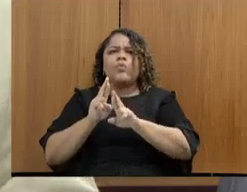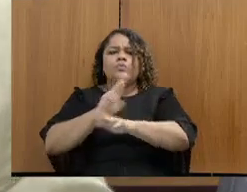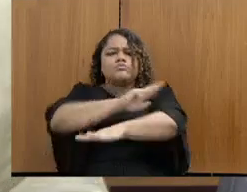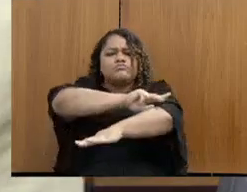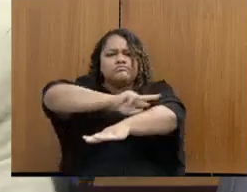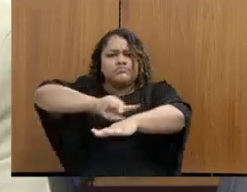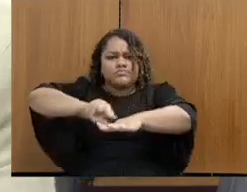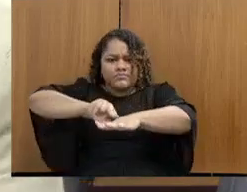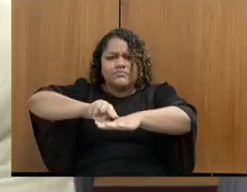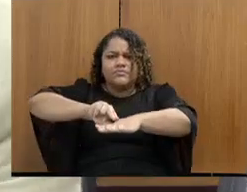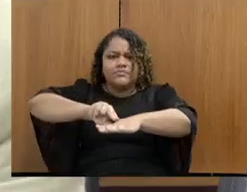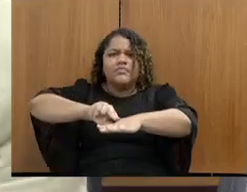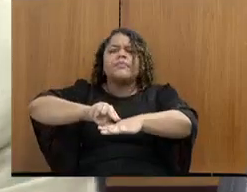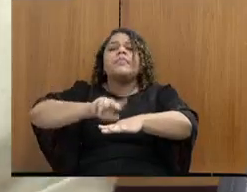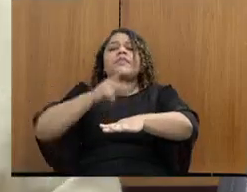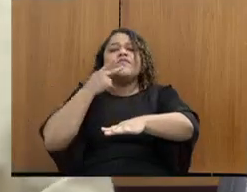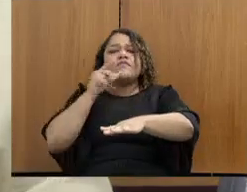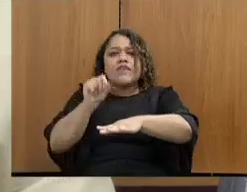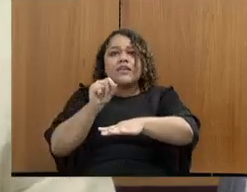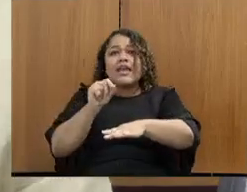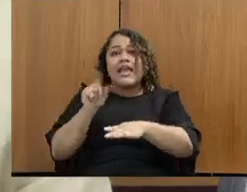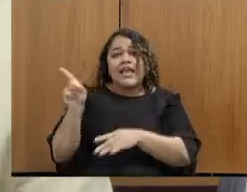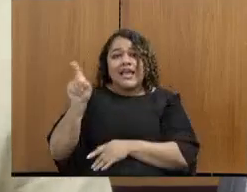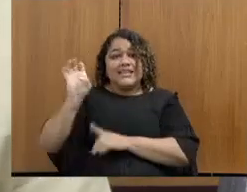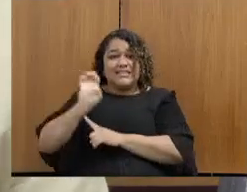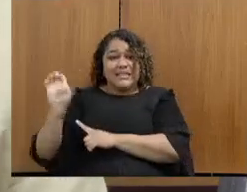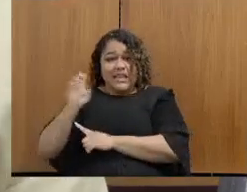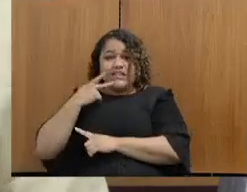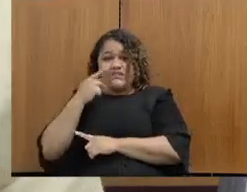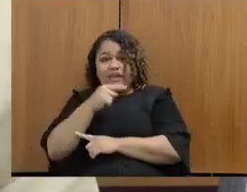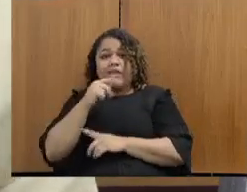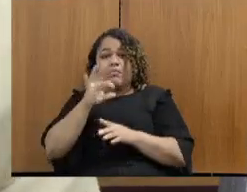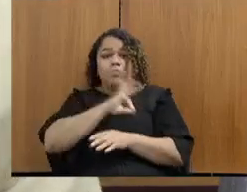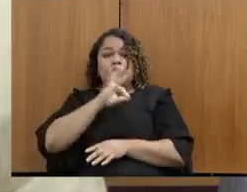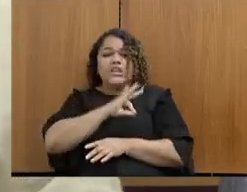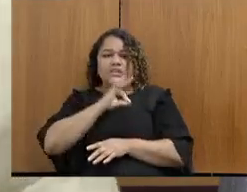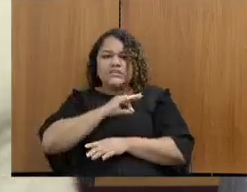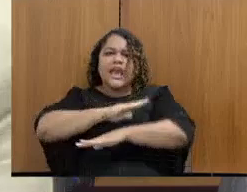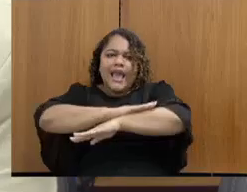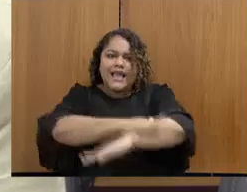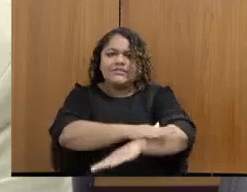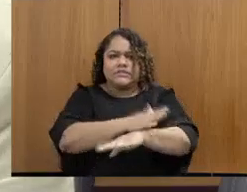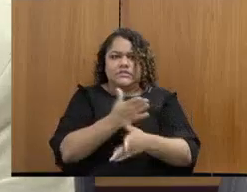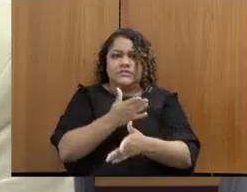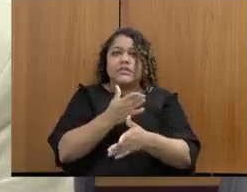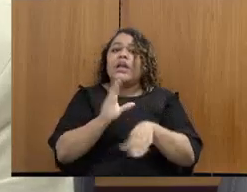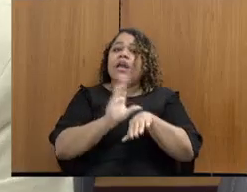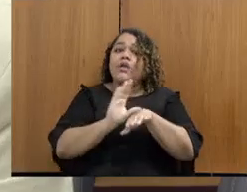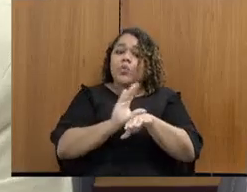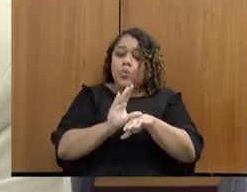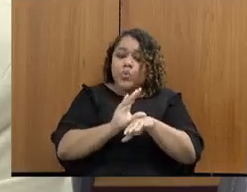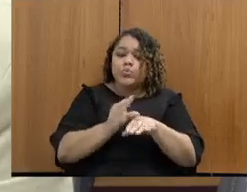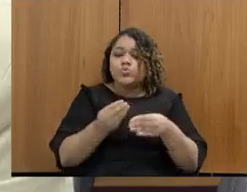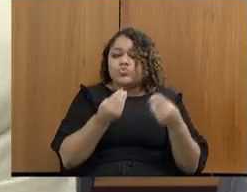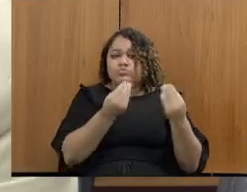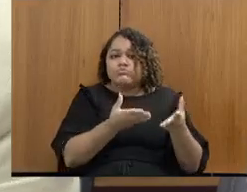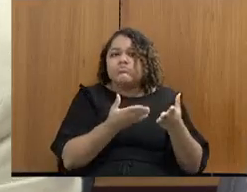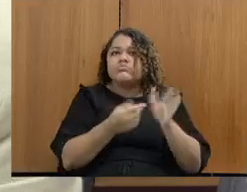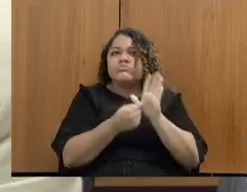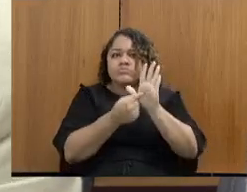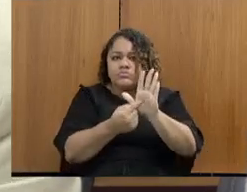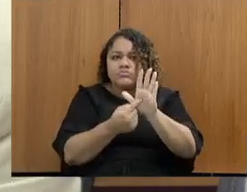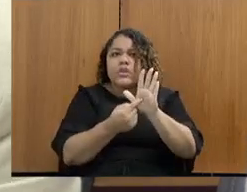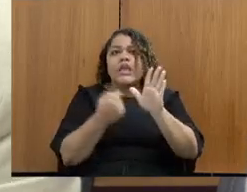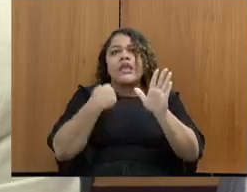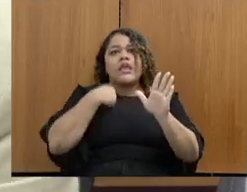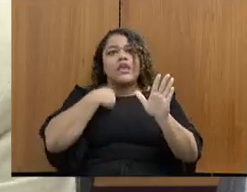vive falando que a polícia é racista aí a gente vem aqui apresenta um um curso desse eu sei que na minha condição